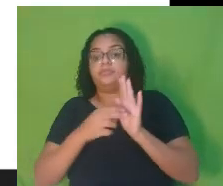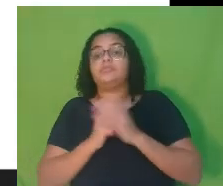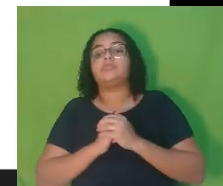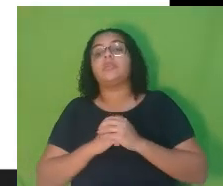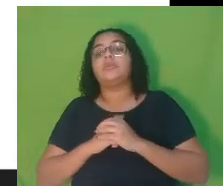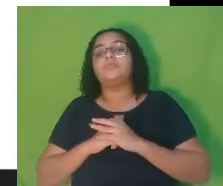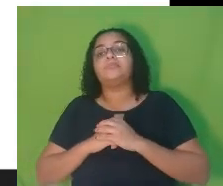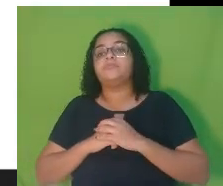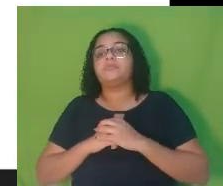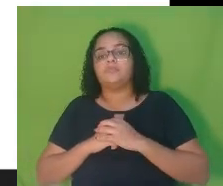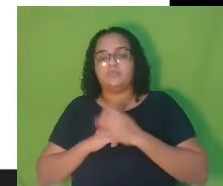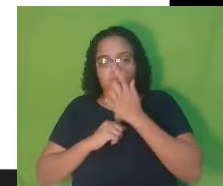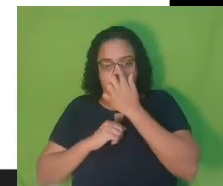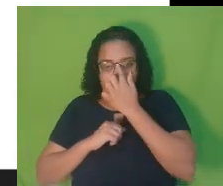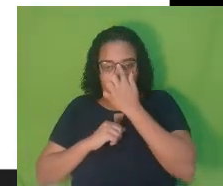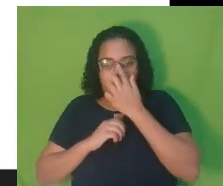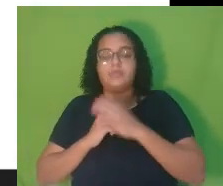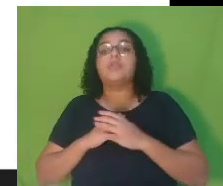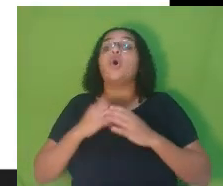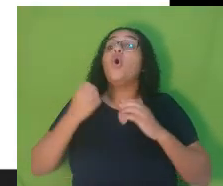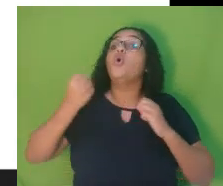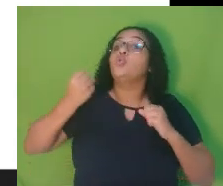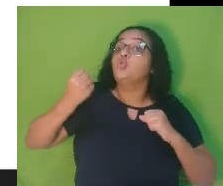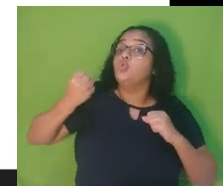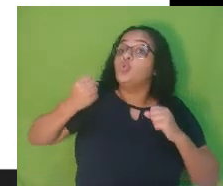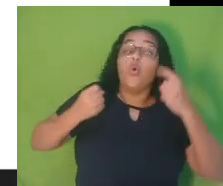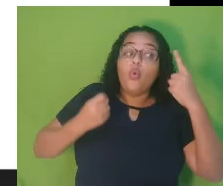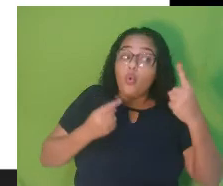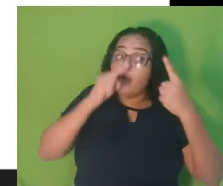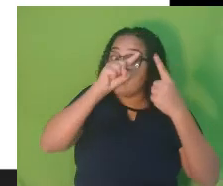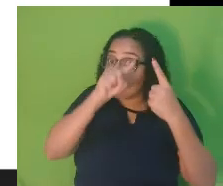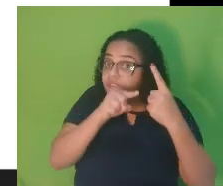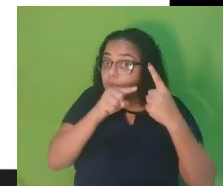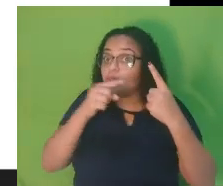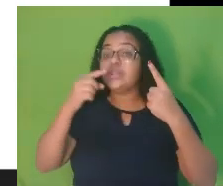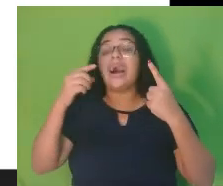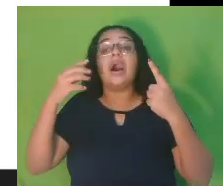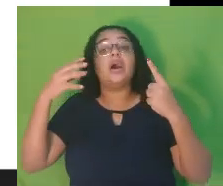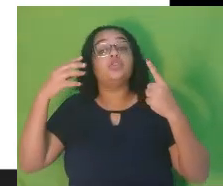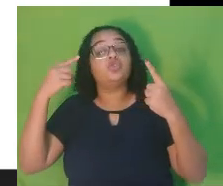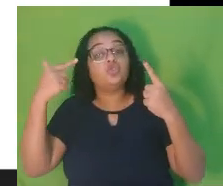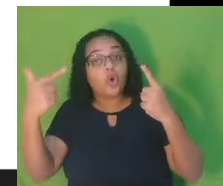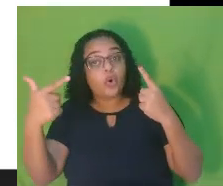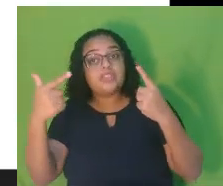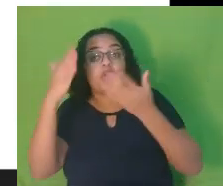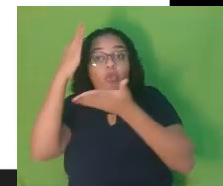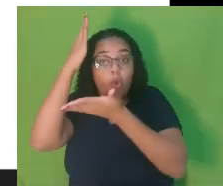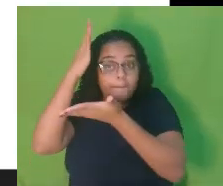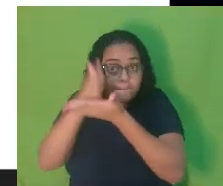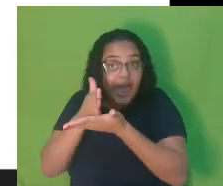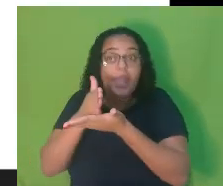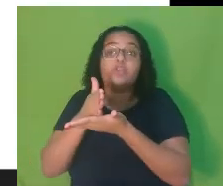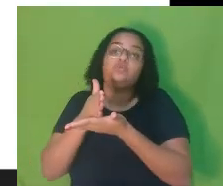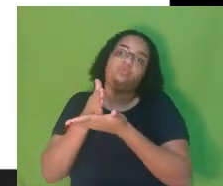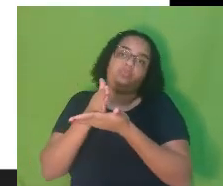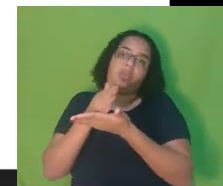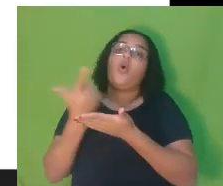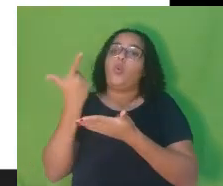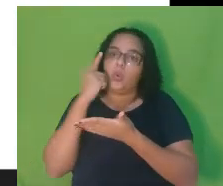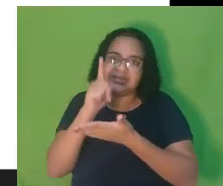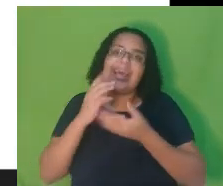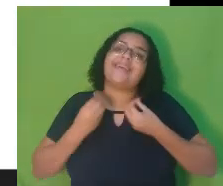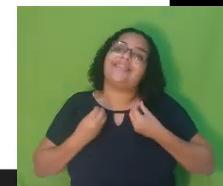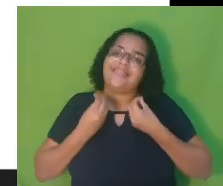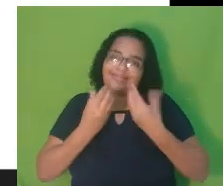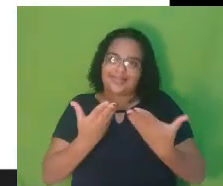Né? Se o 1,2 estiver entre esses dois números, então a gente